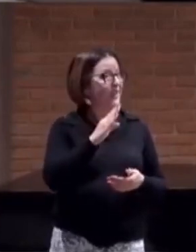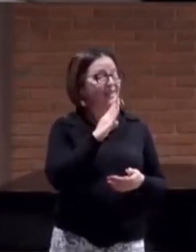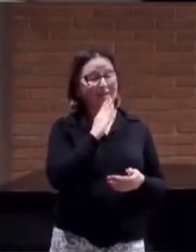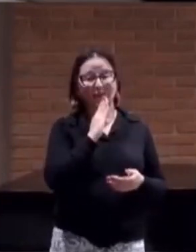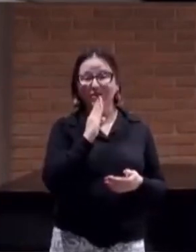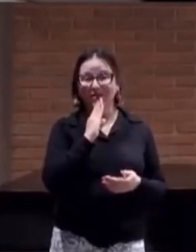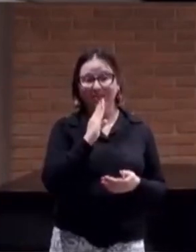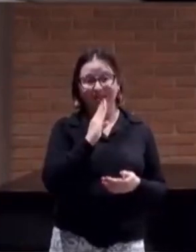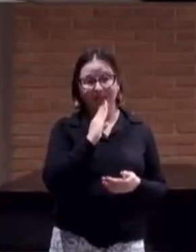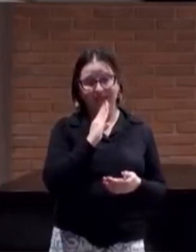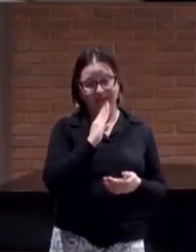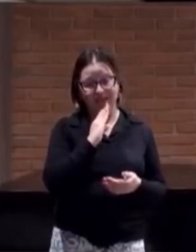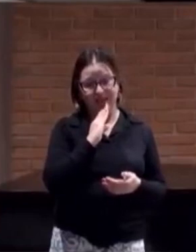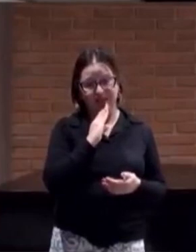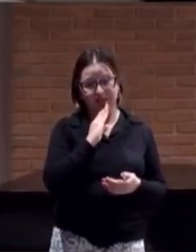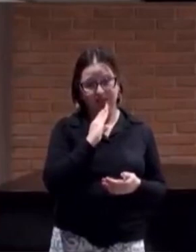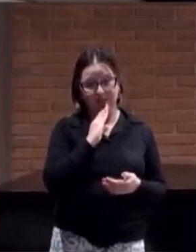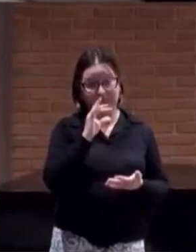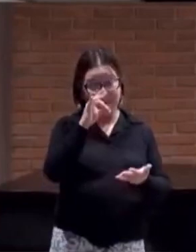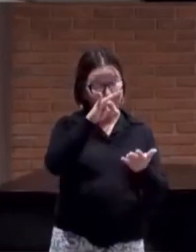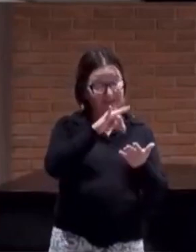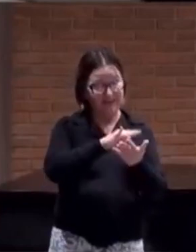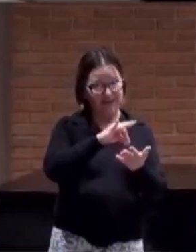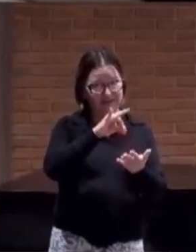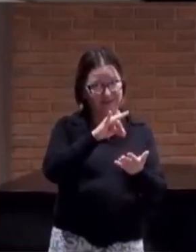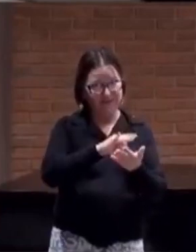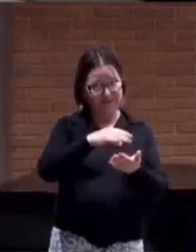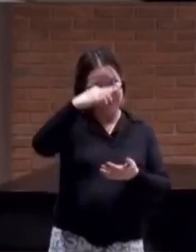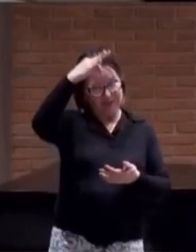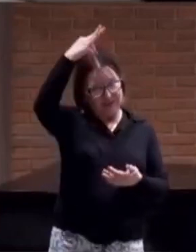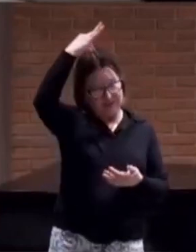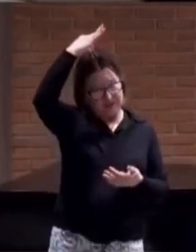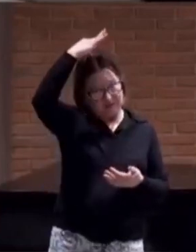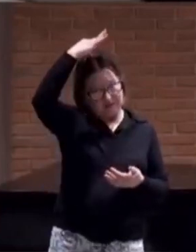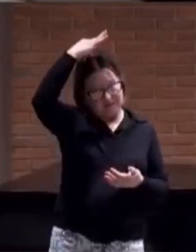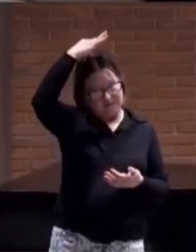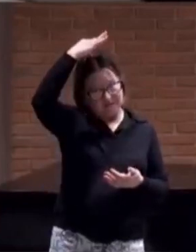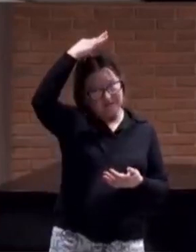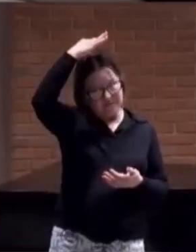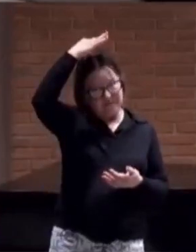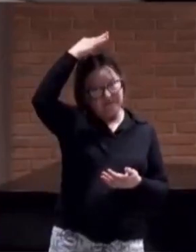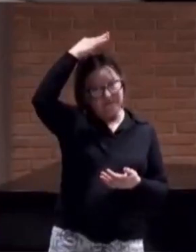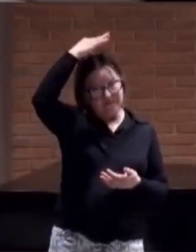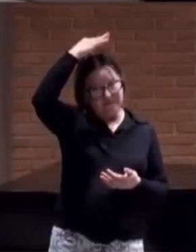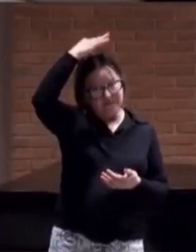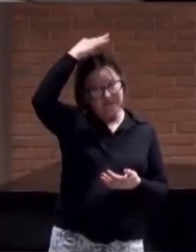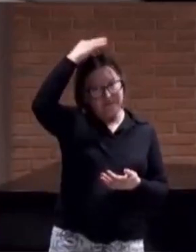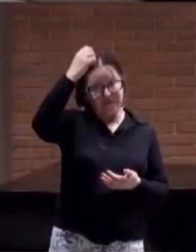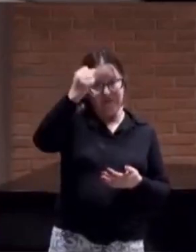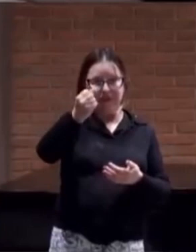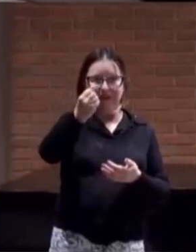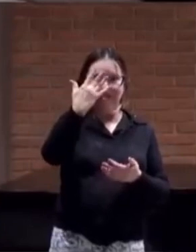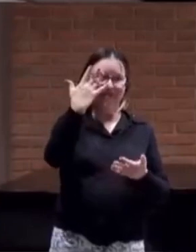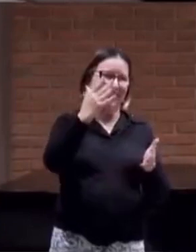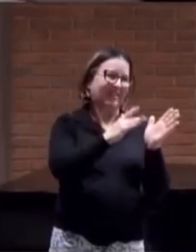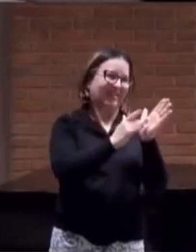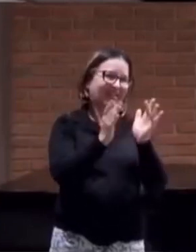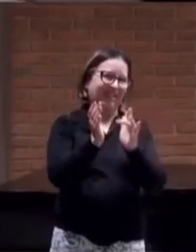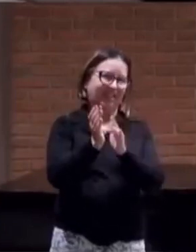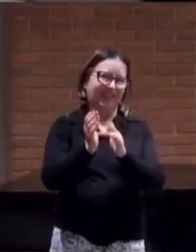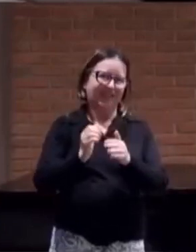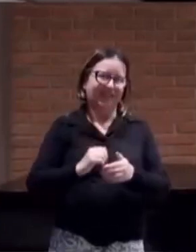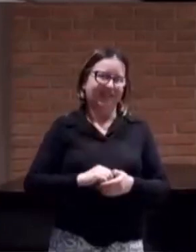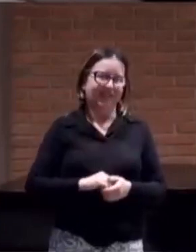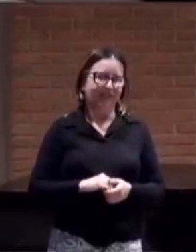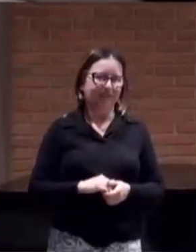desconhecemos a realidade espiritual da revelação de Jesus.